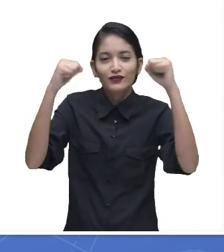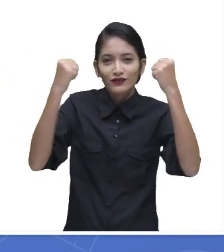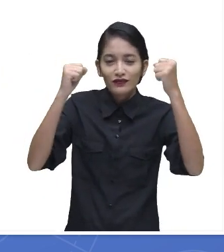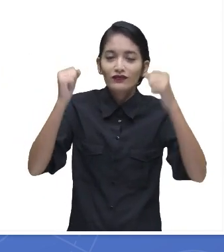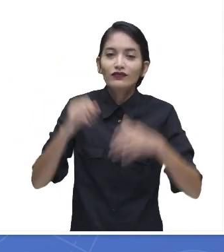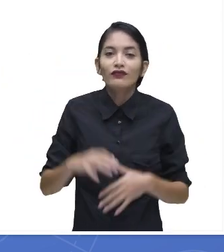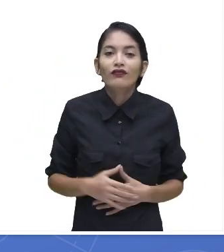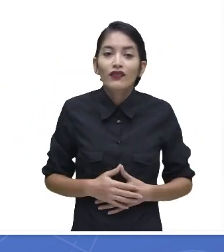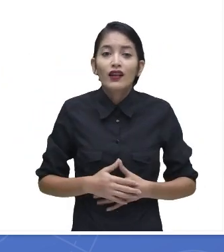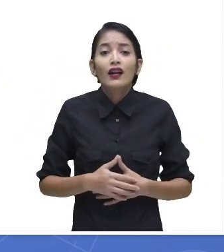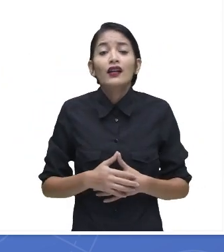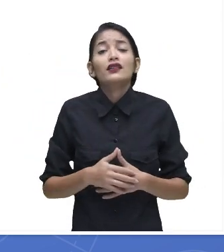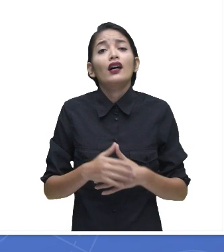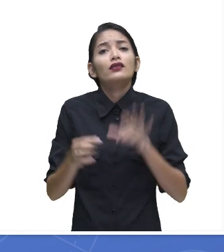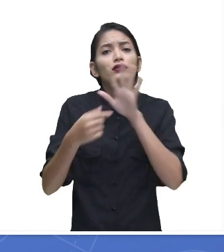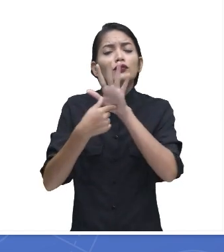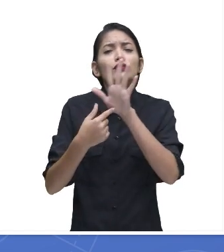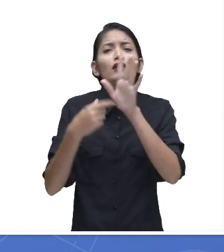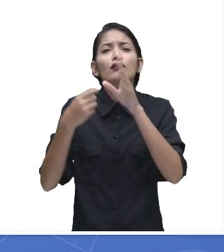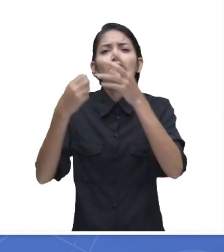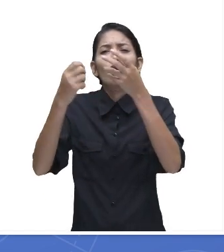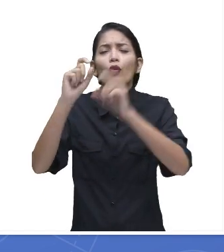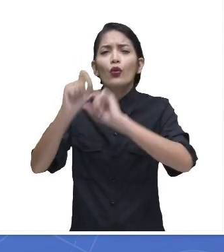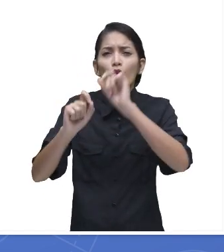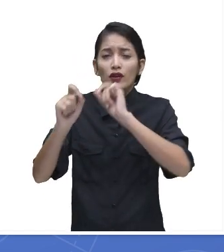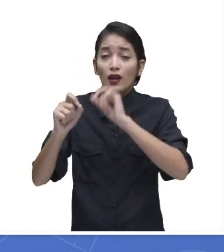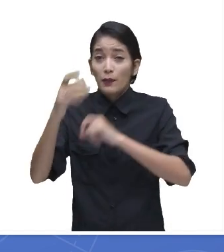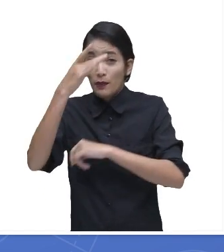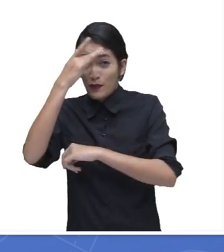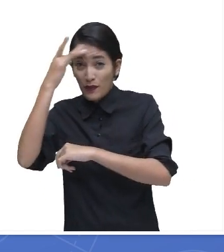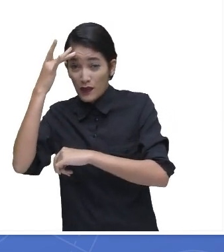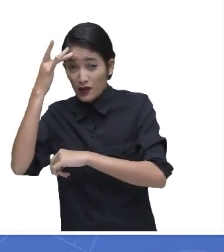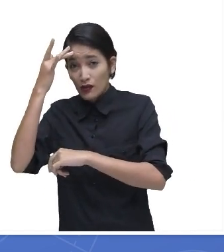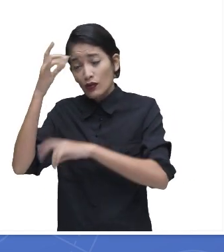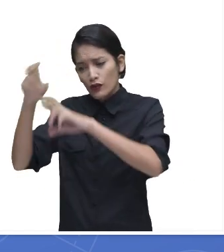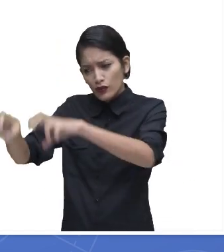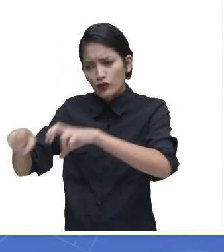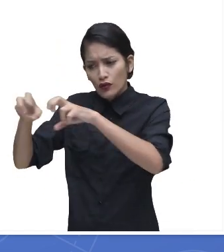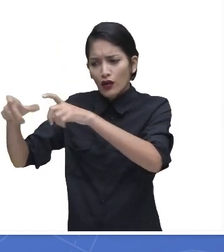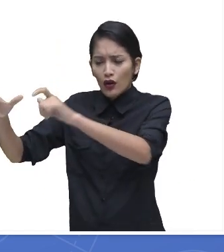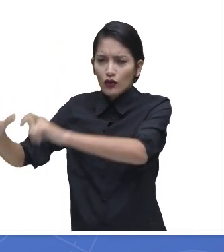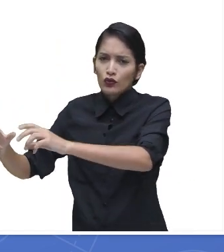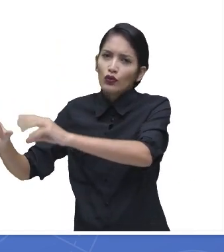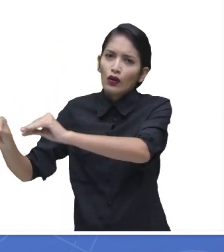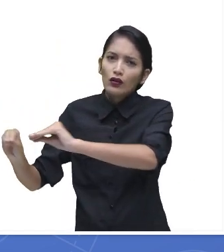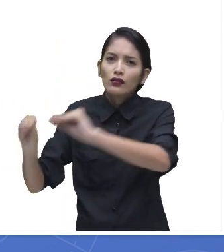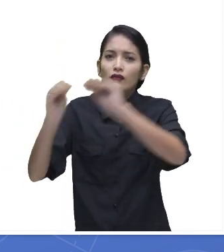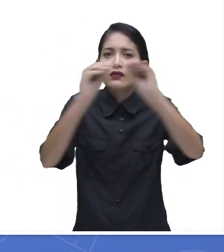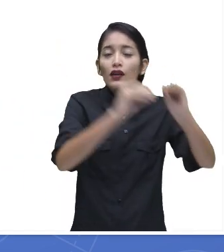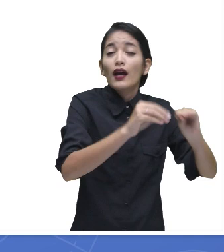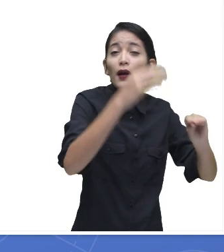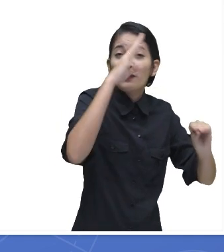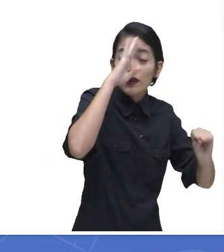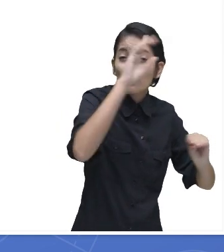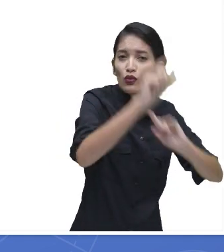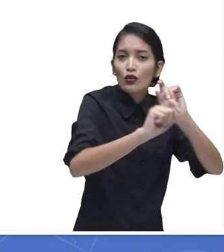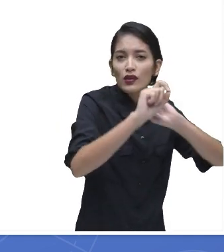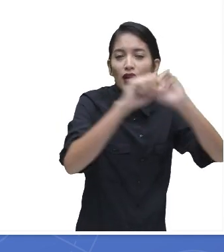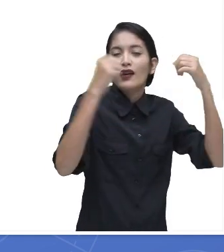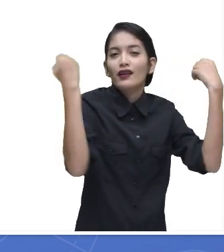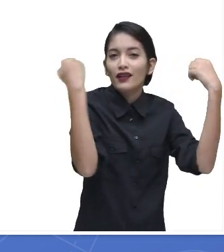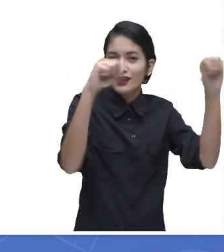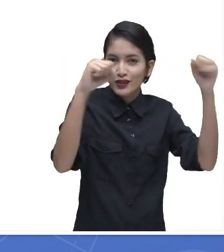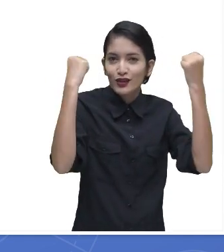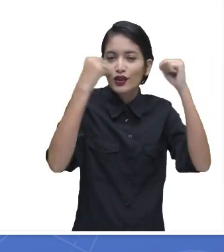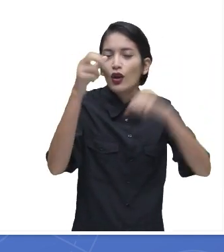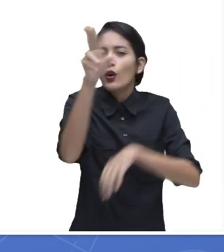obra, a gente está falando de pessoas, né? Que saem do campo por conta, principalmente, da mecanização, né? Que é o